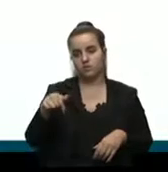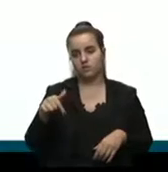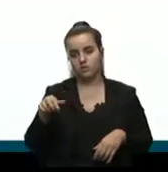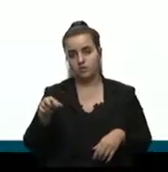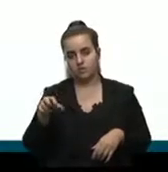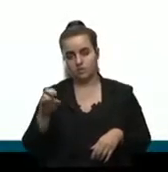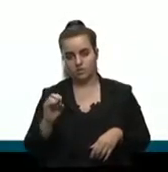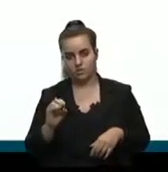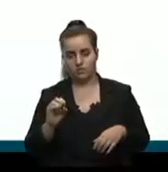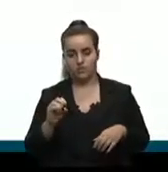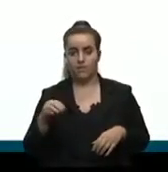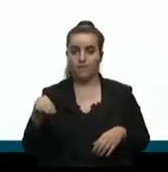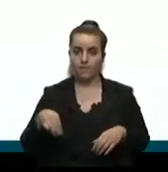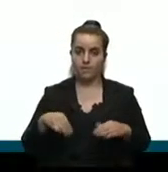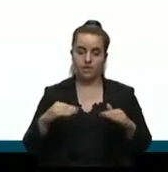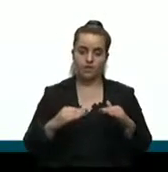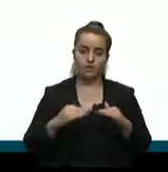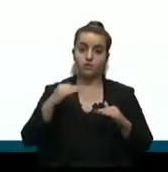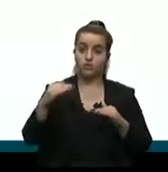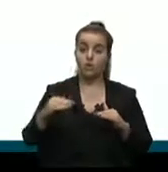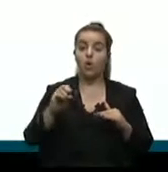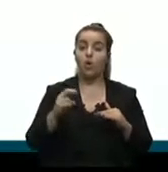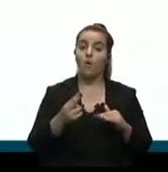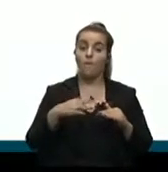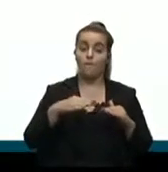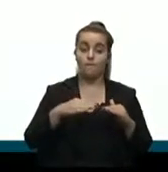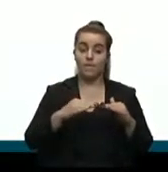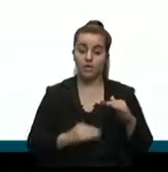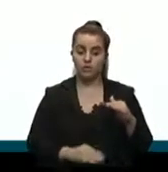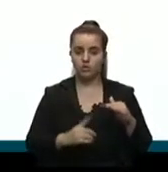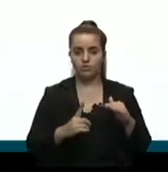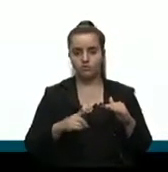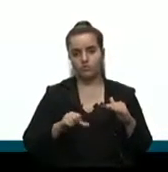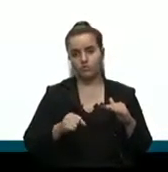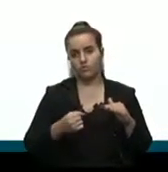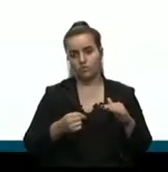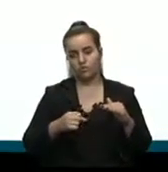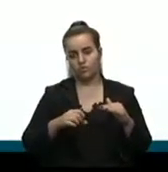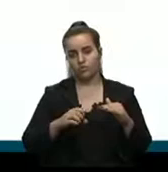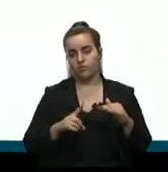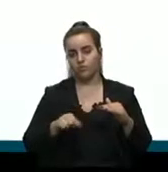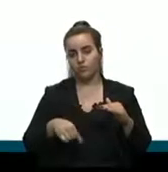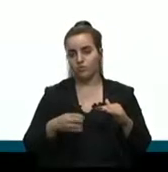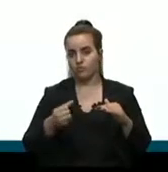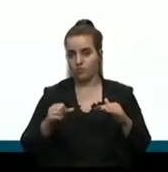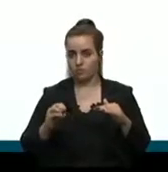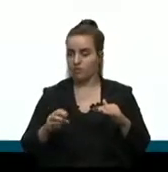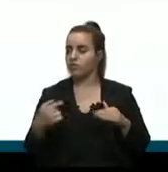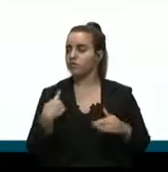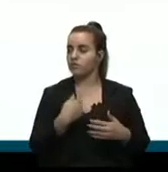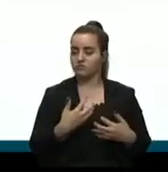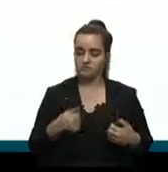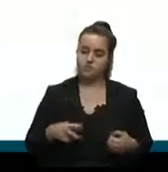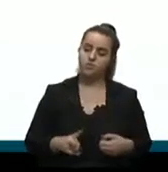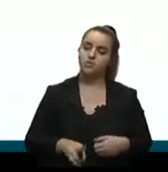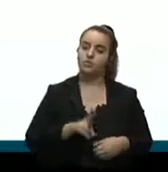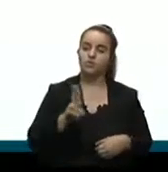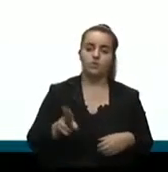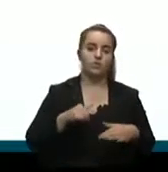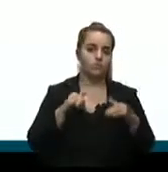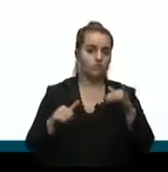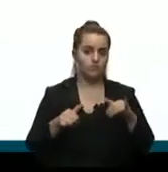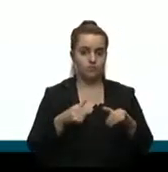que 1,80 metros? Então, perceba que nós vamos continuar utilizando os dados da tabela